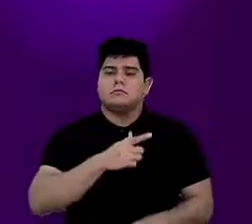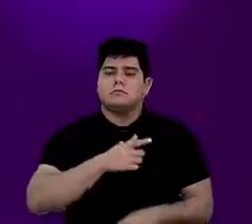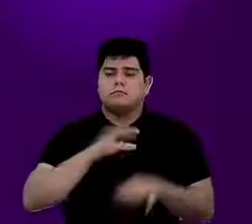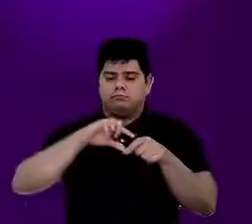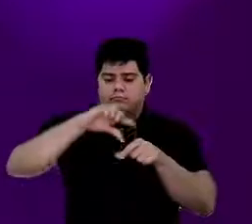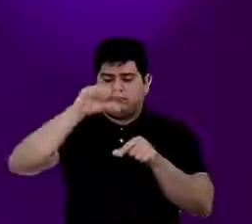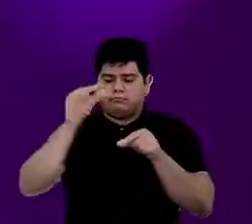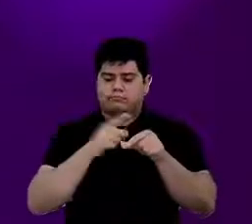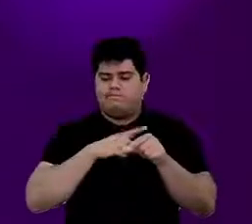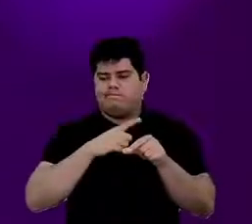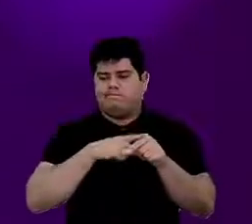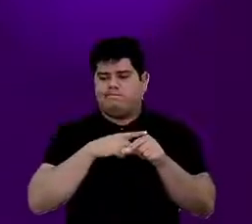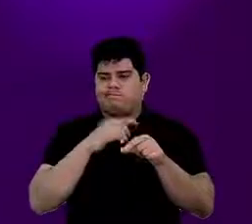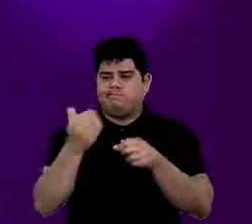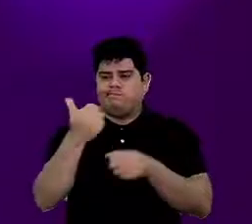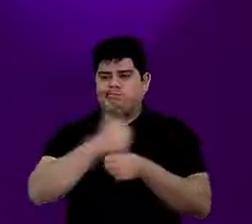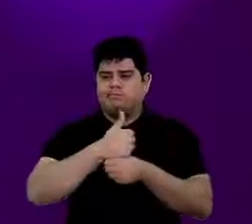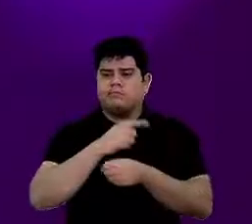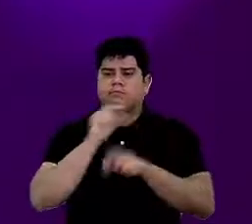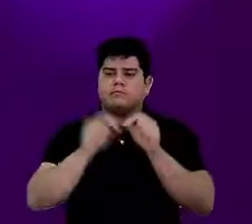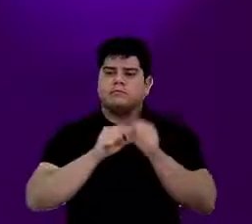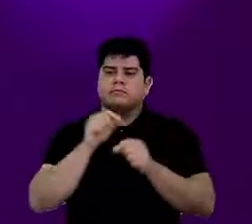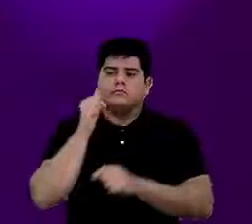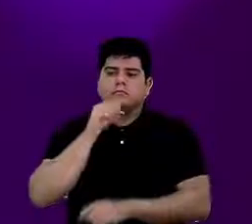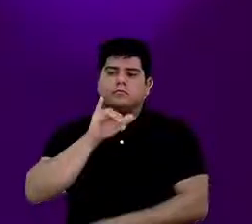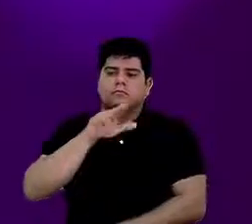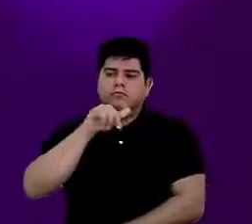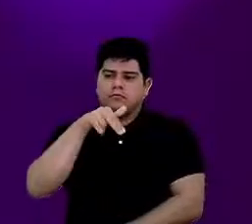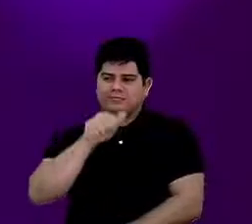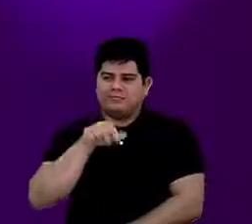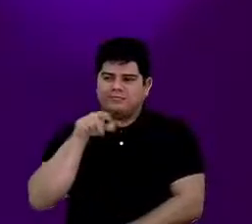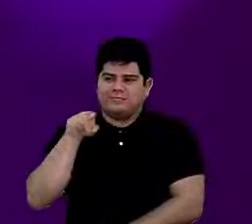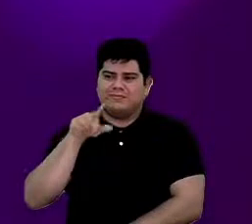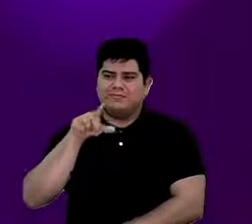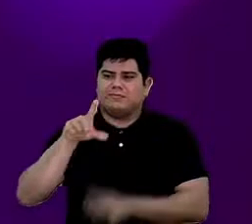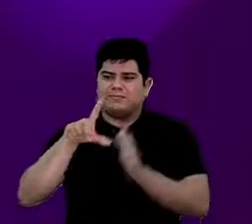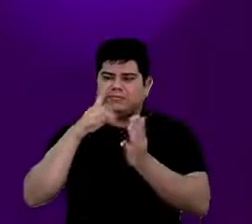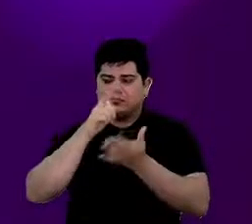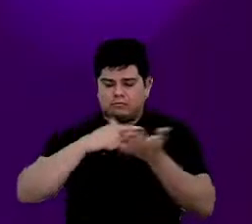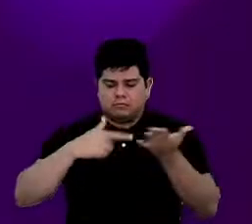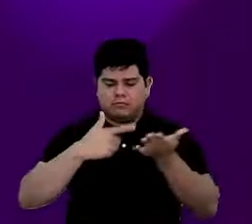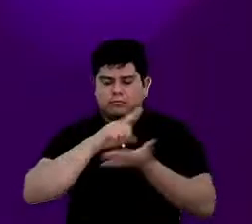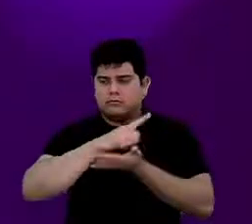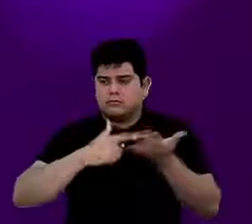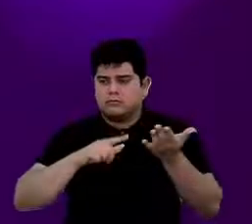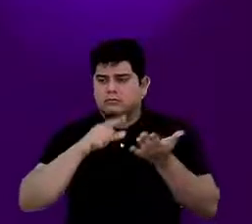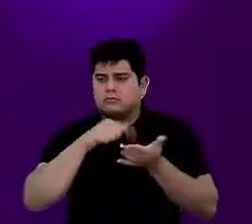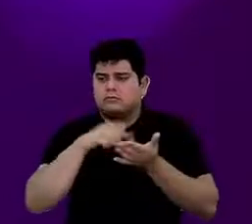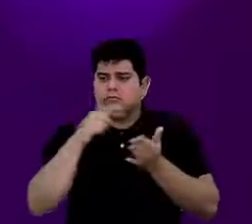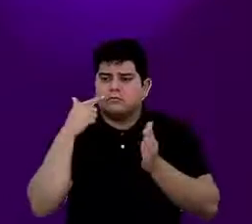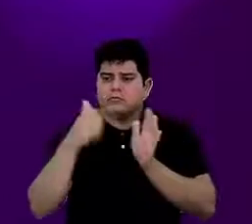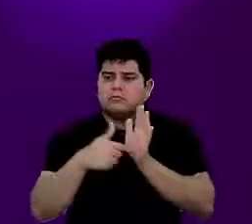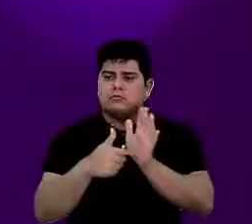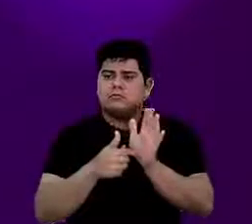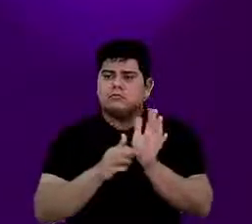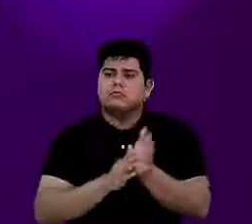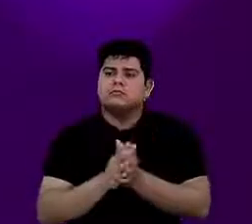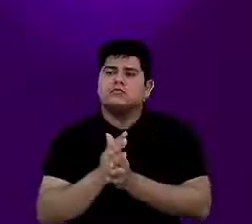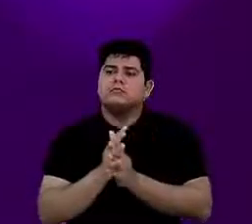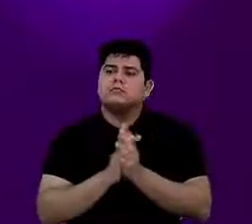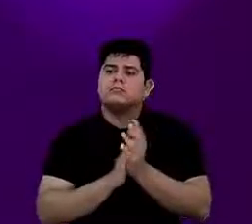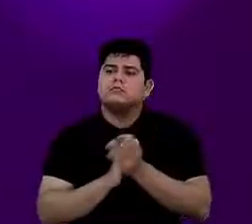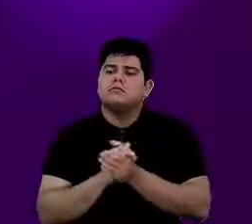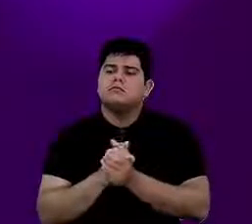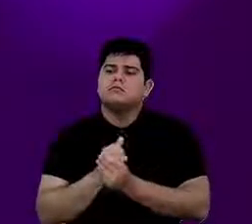valvado, o caso que a gente viu com a Juliana, né? E através do laudo integrado, a gente vê o eco transesofágico. Deu